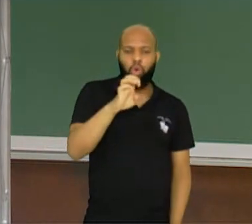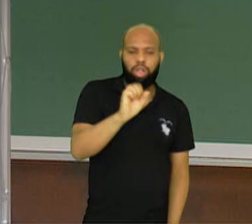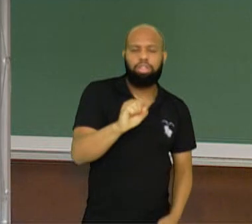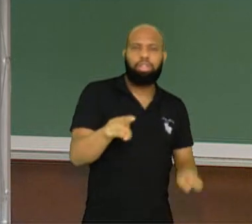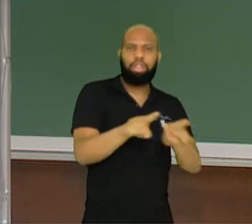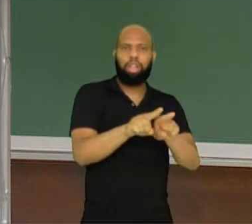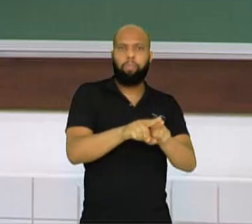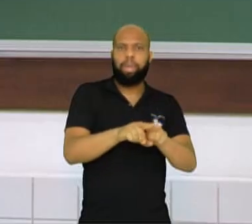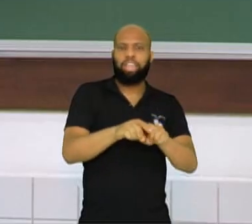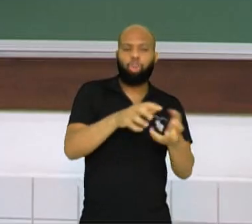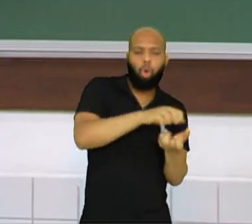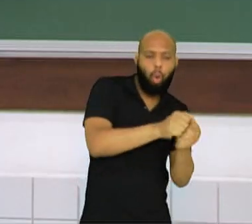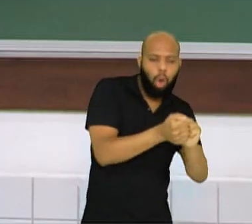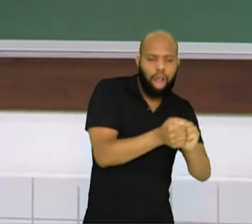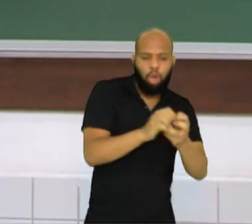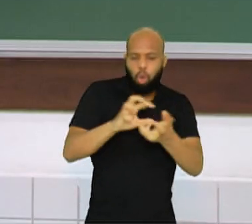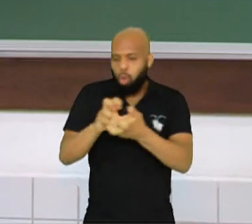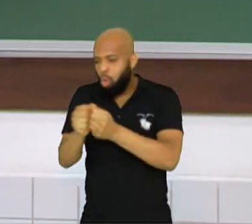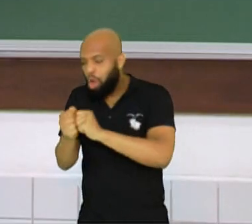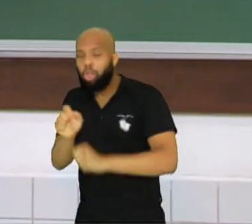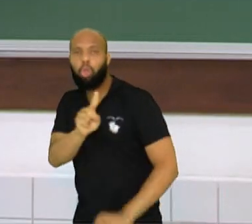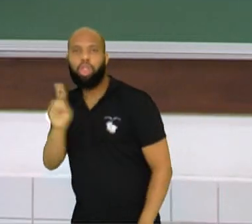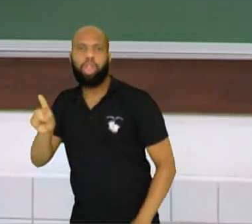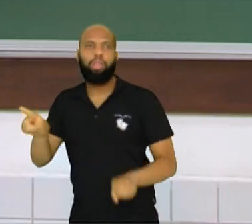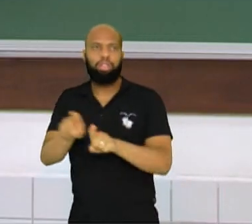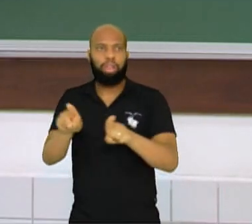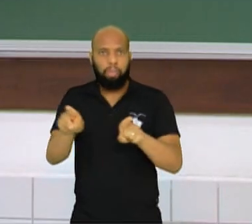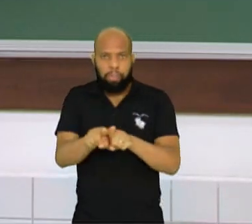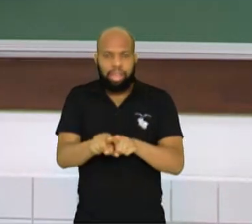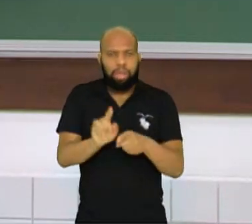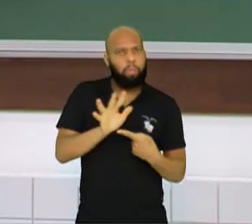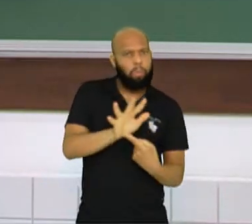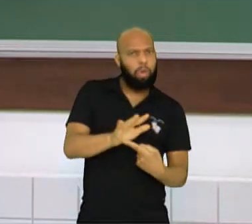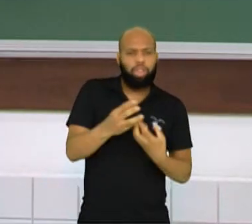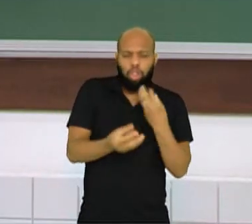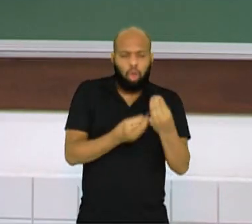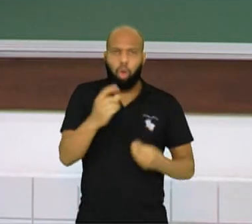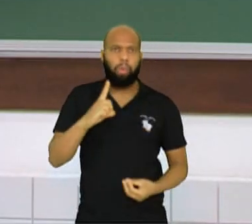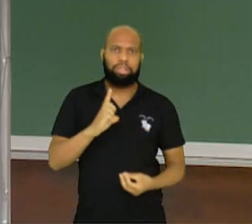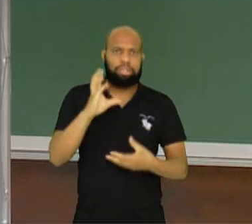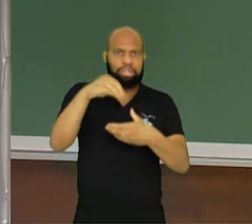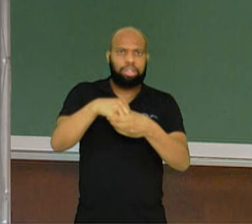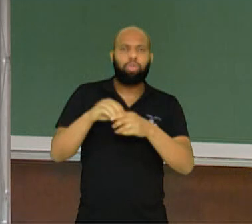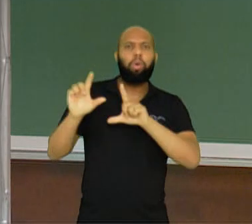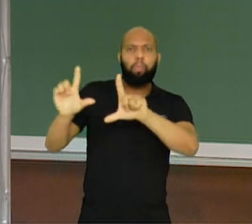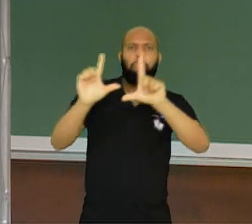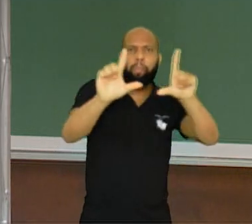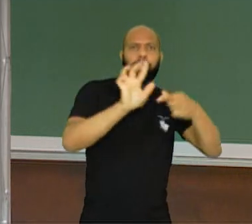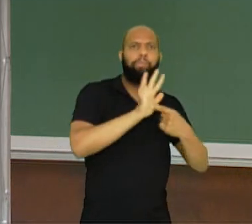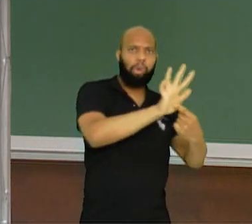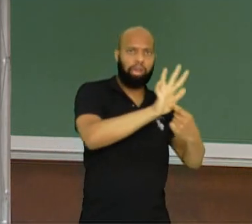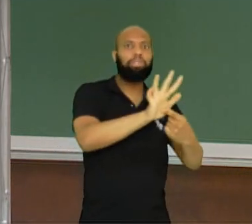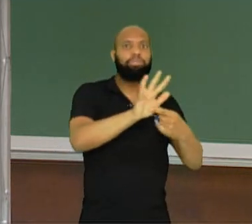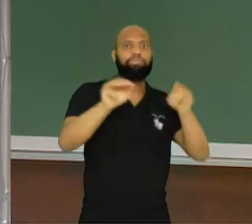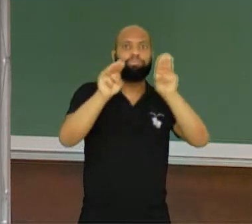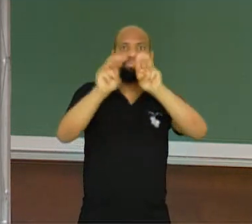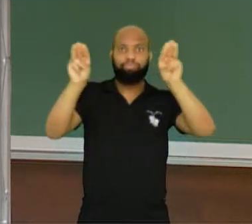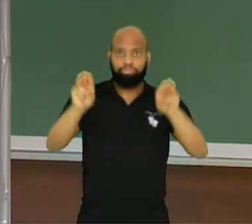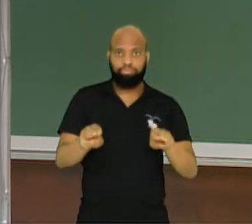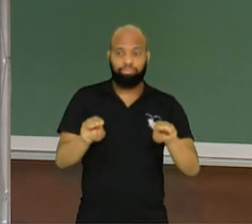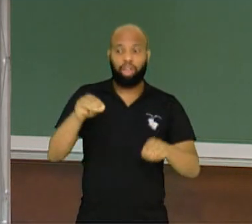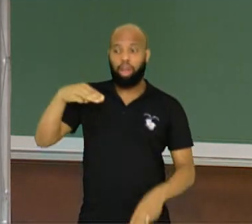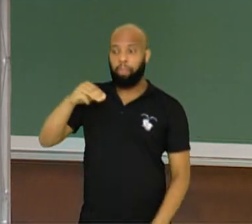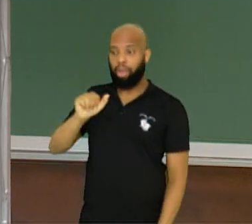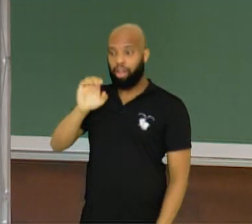materiais e, de certa maneira, também representando a imaterialidade, vão estar expostas no museu. O MAI, ele